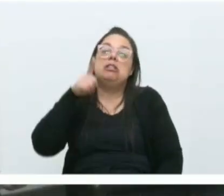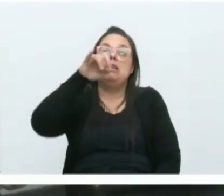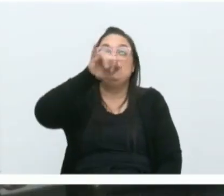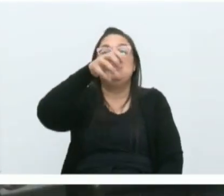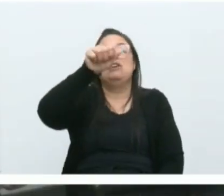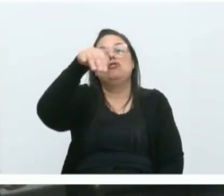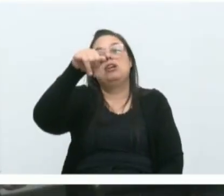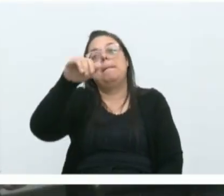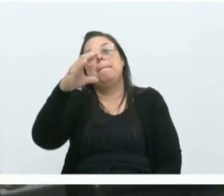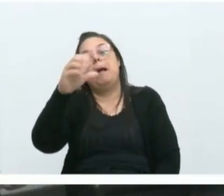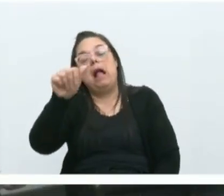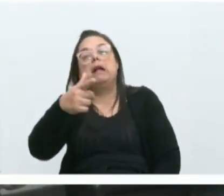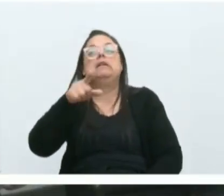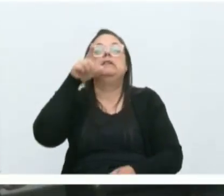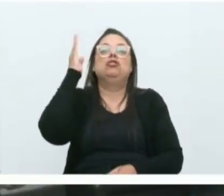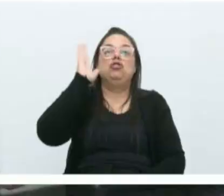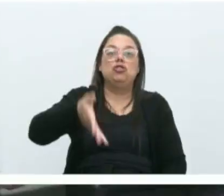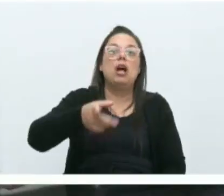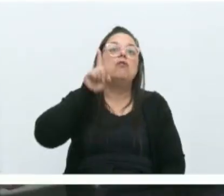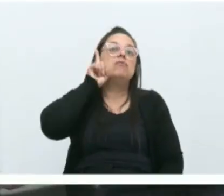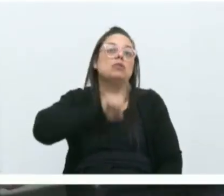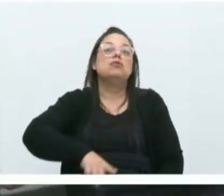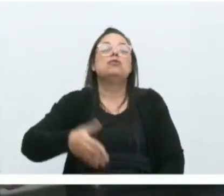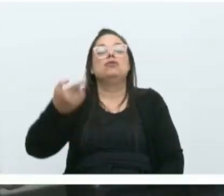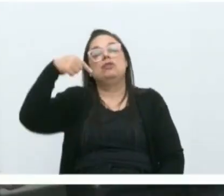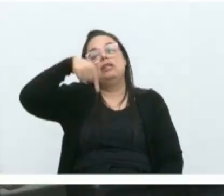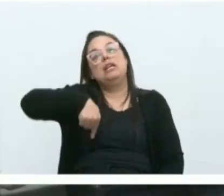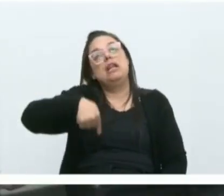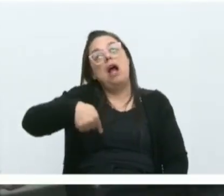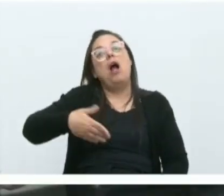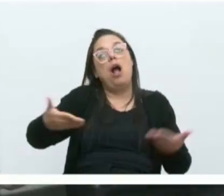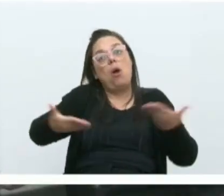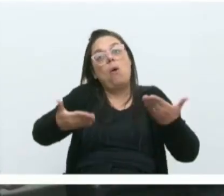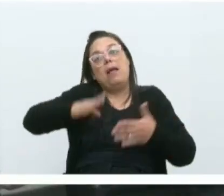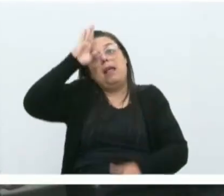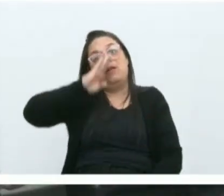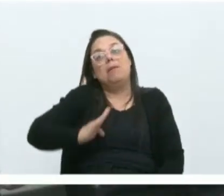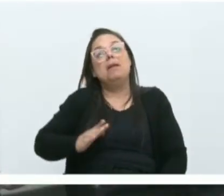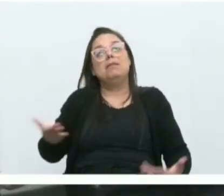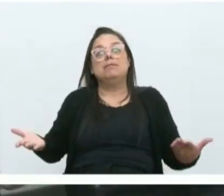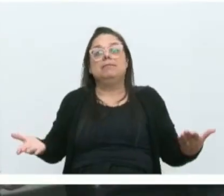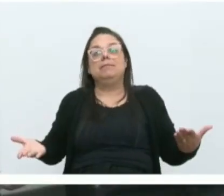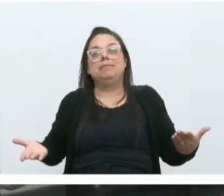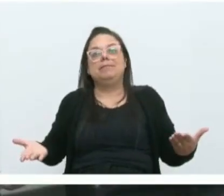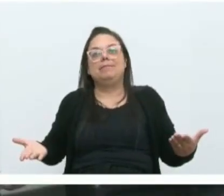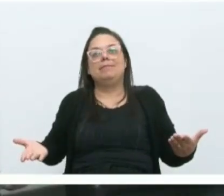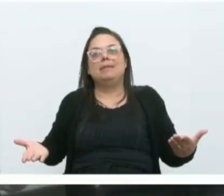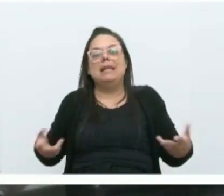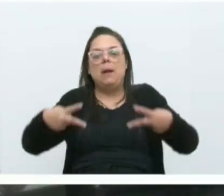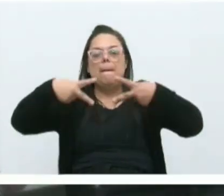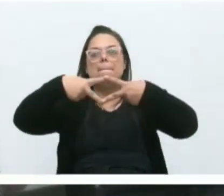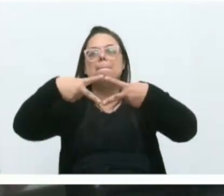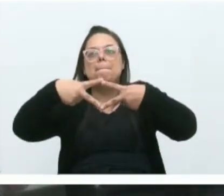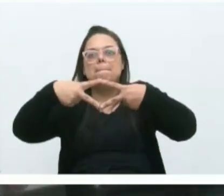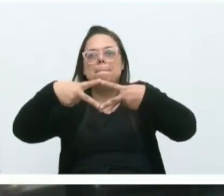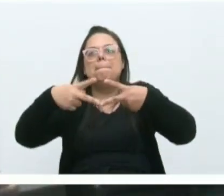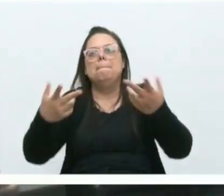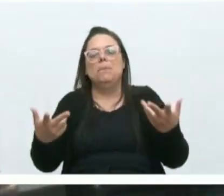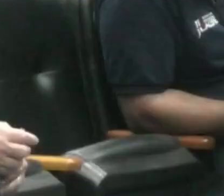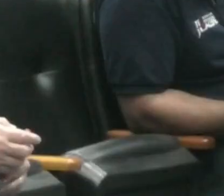ele pensa em trazer para a América do Sul, principalmente porque o brasileiro, Alice dos Santos, é um destaque. Então, Paulínia tem essa